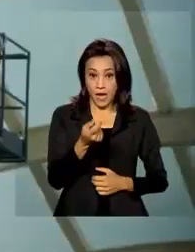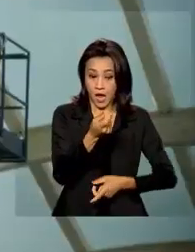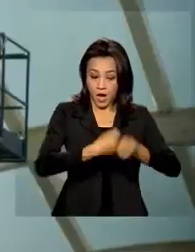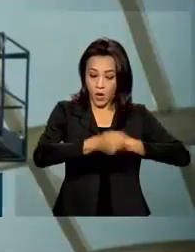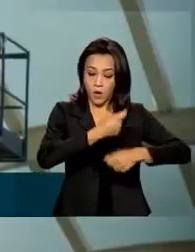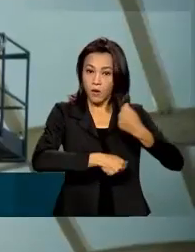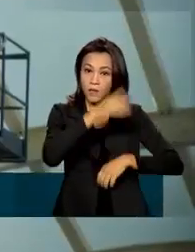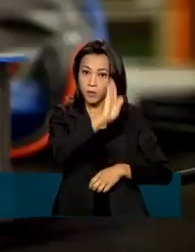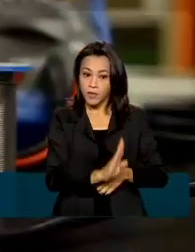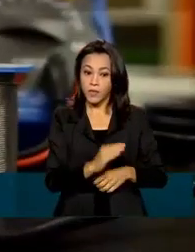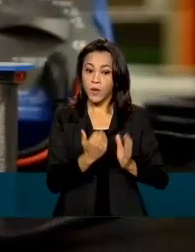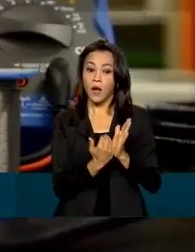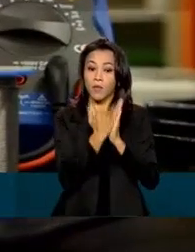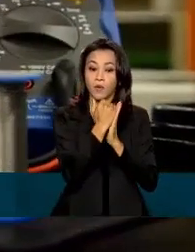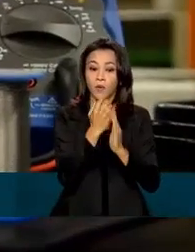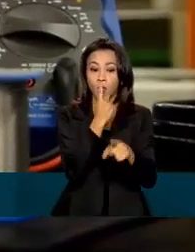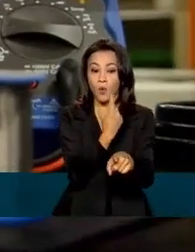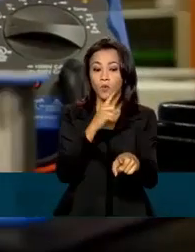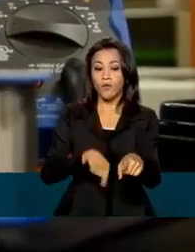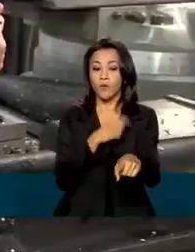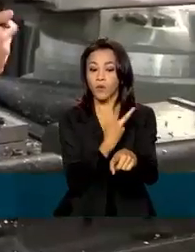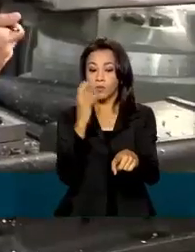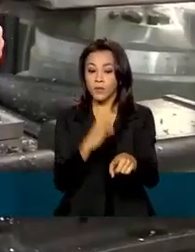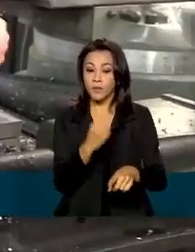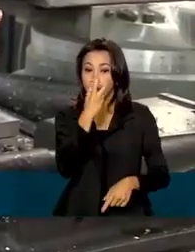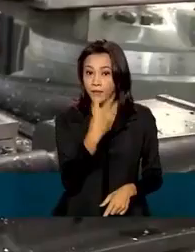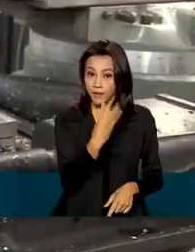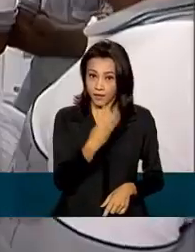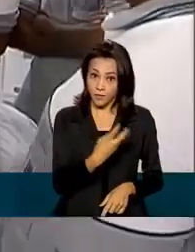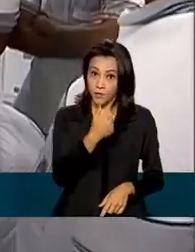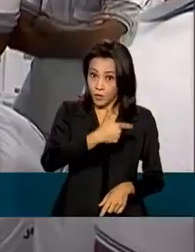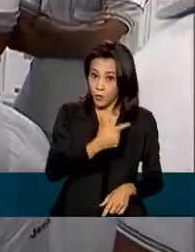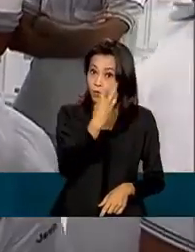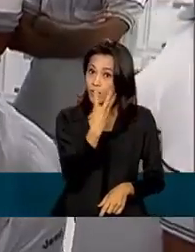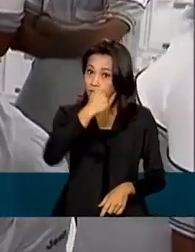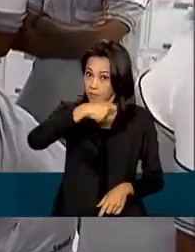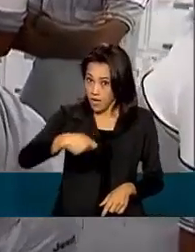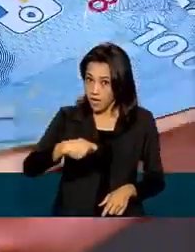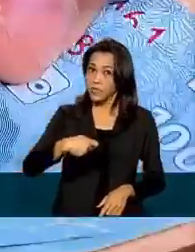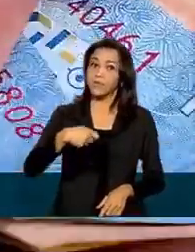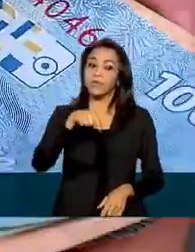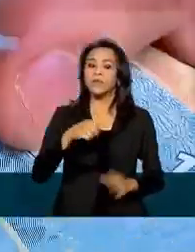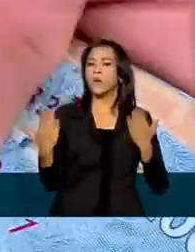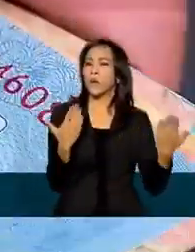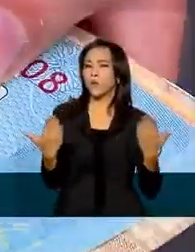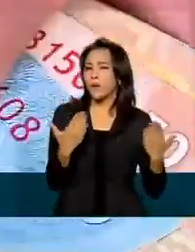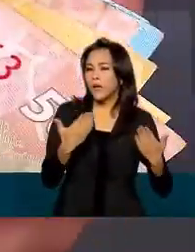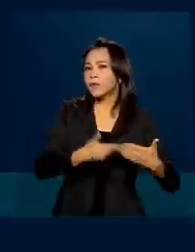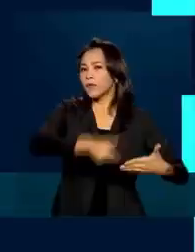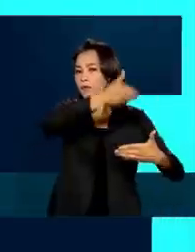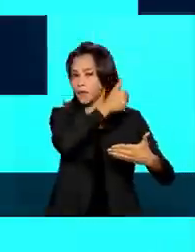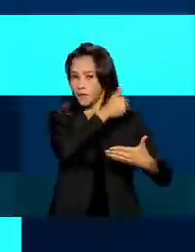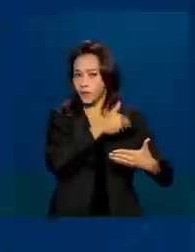cresceu 1,2 por cento no segundo trimestre de 2007 e dois em relação ao trimestre anterior